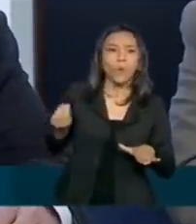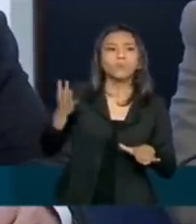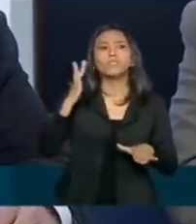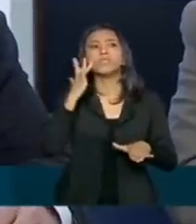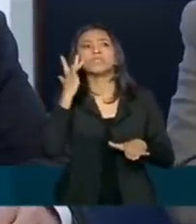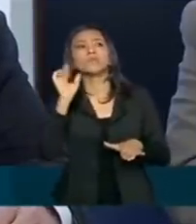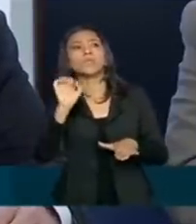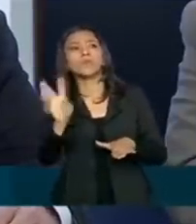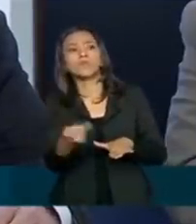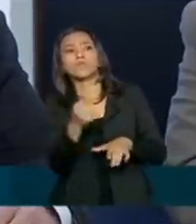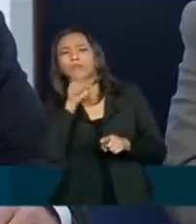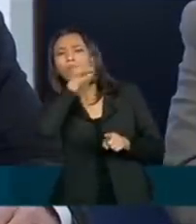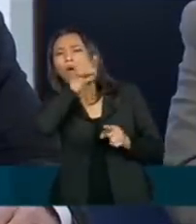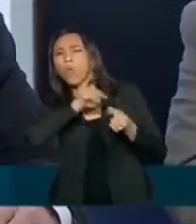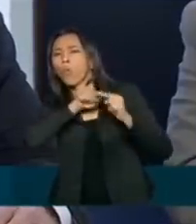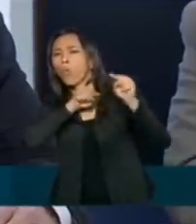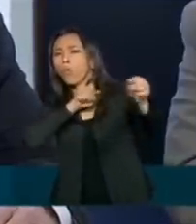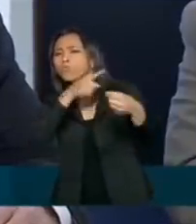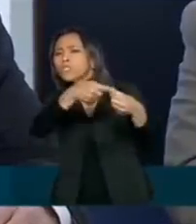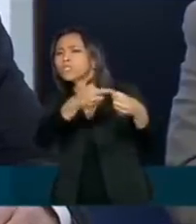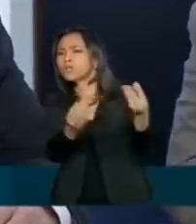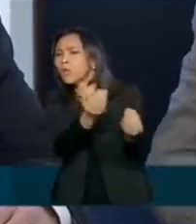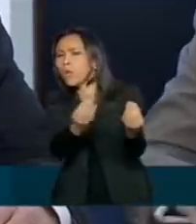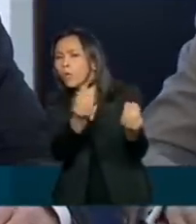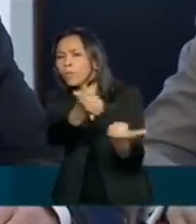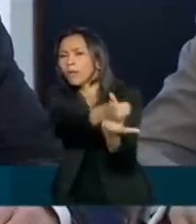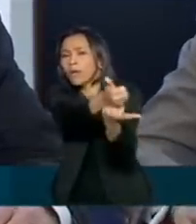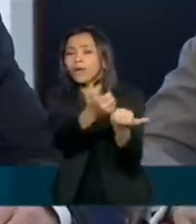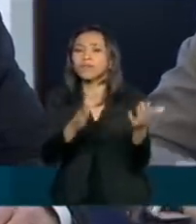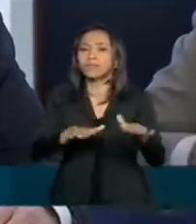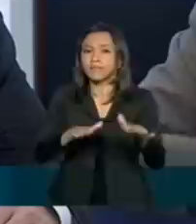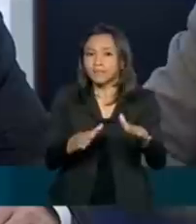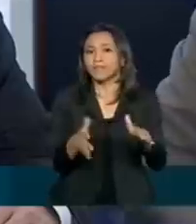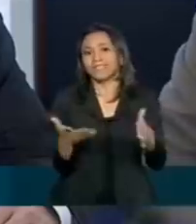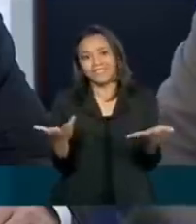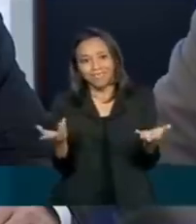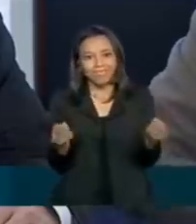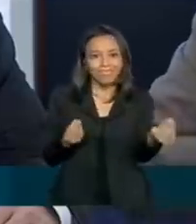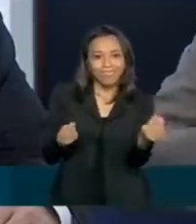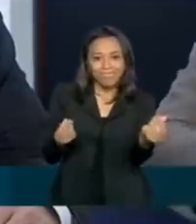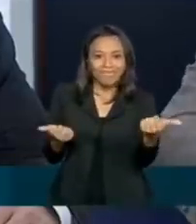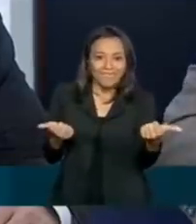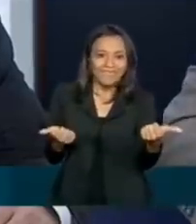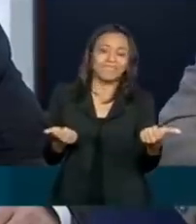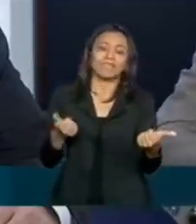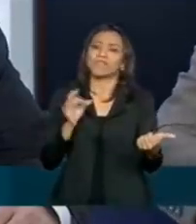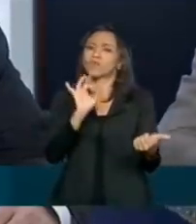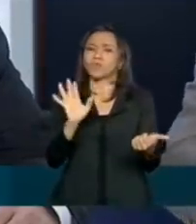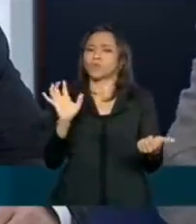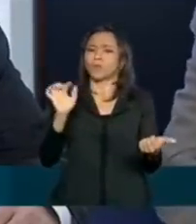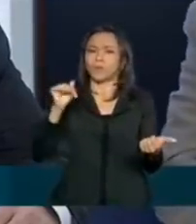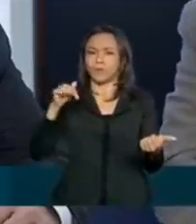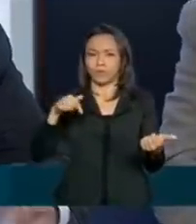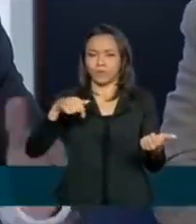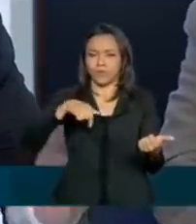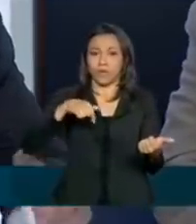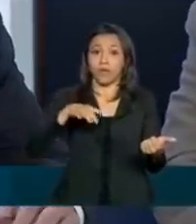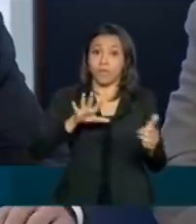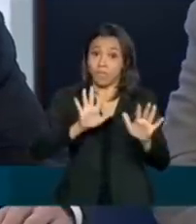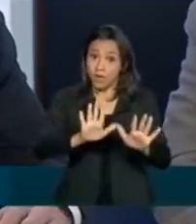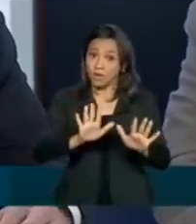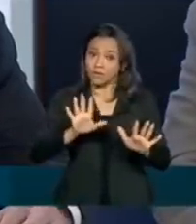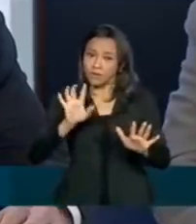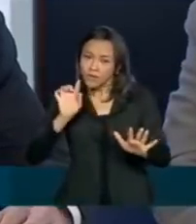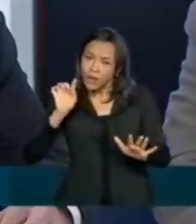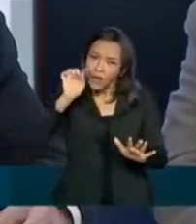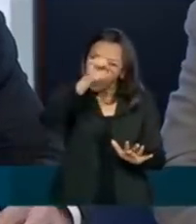ponta da linha, apoiar com isso o Estado e o município na ponta da linha também, não só aqui a tripartite, mas chegando na